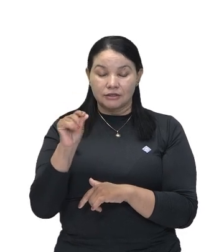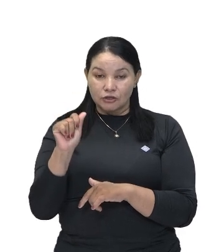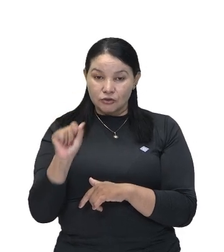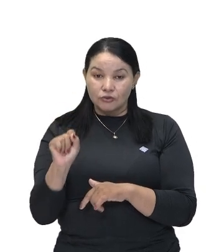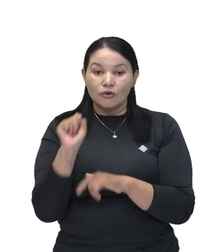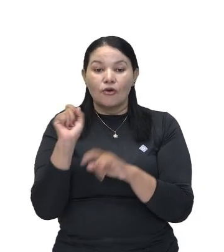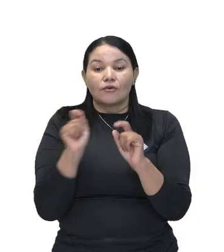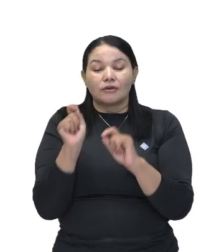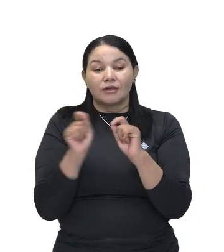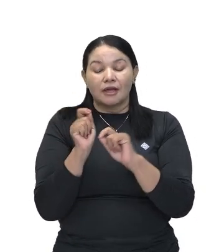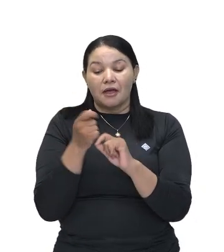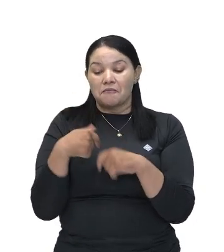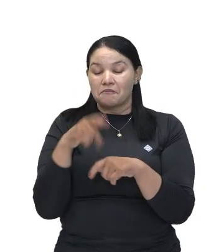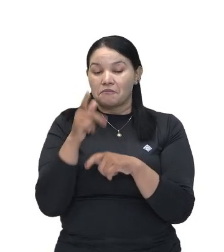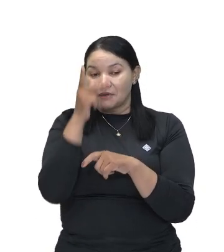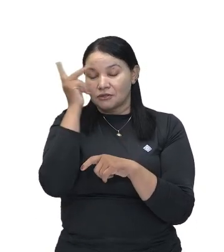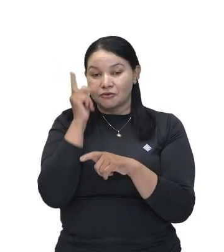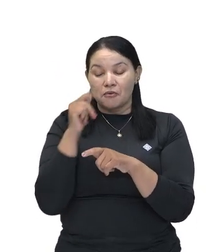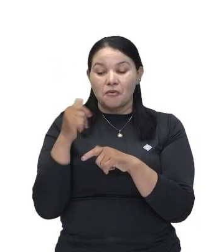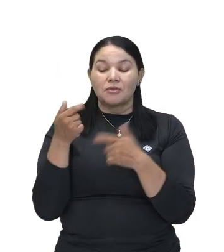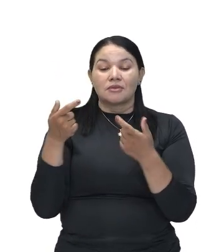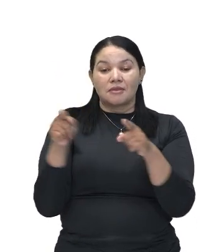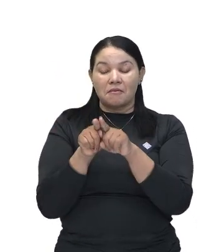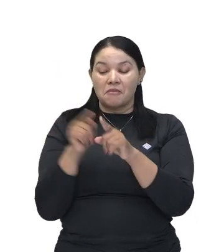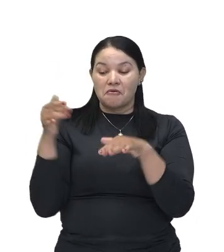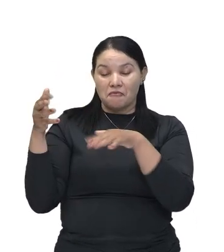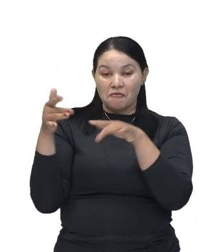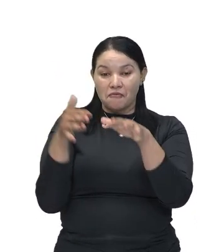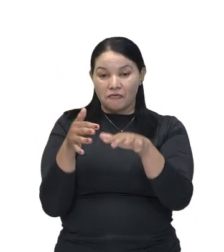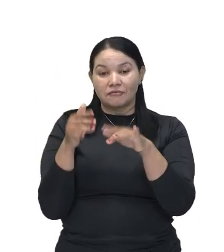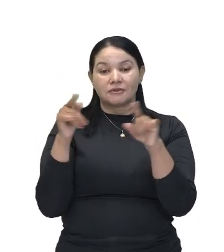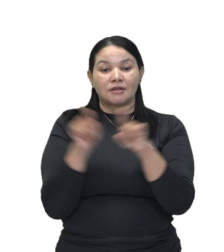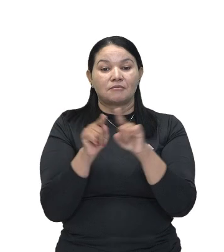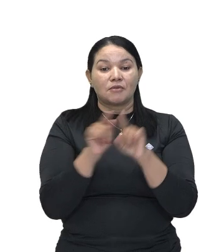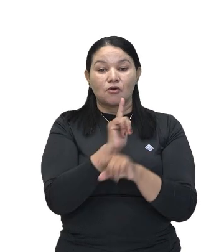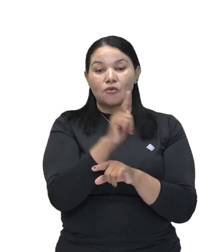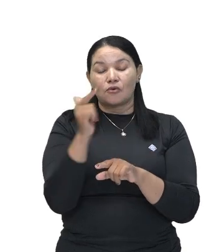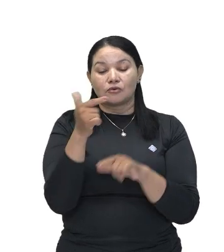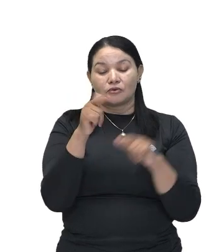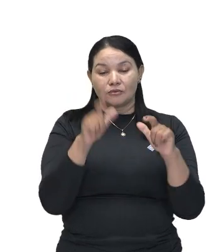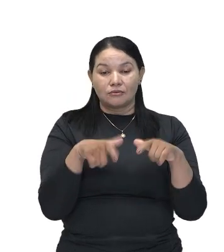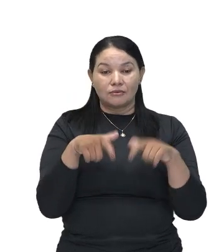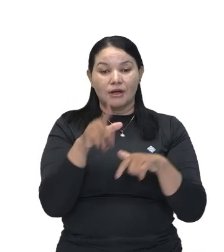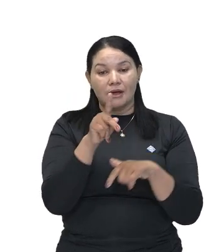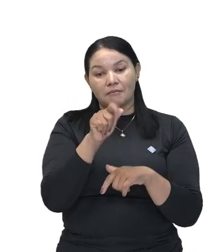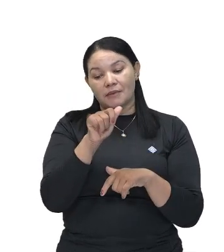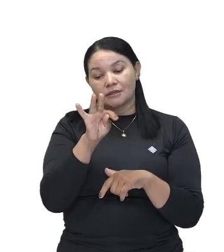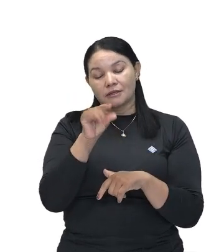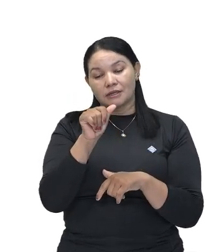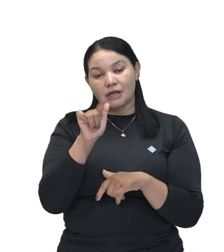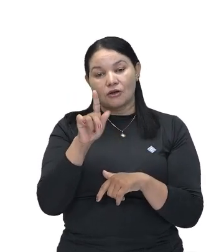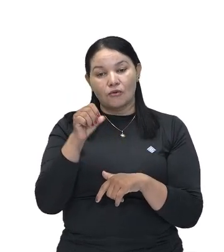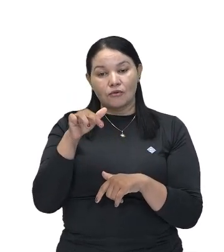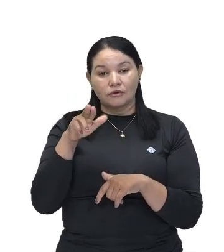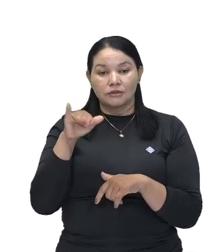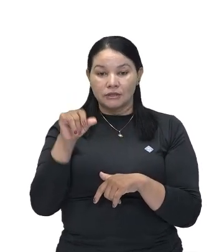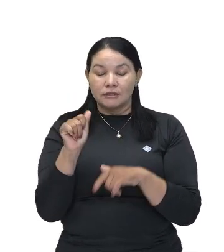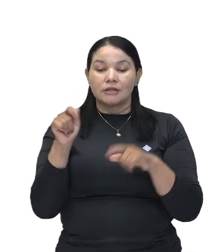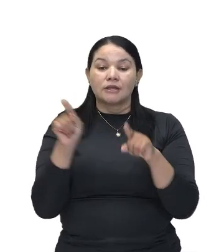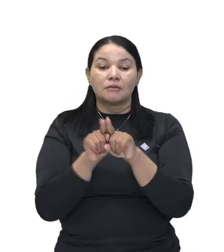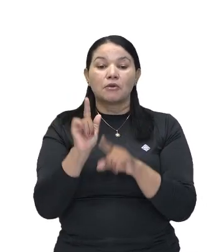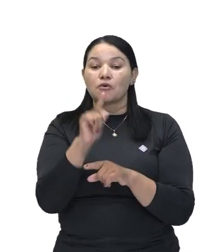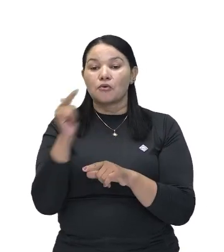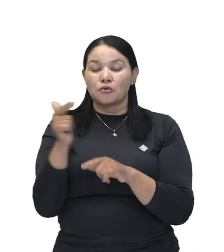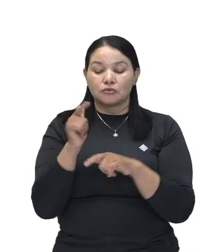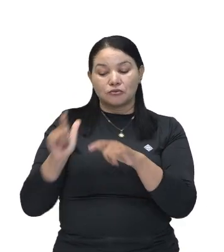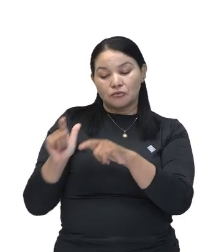né, estão aí presentes. E nós temos a Patagônia e as vinícolas de Mendoza. E nós temos,